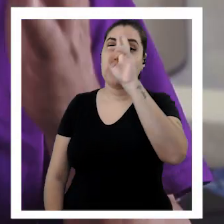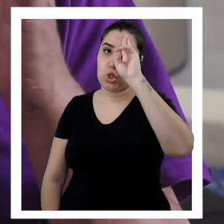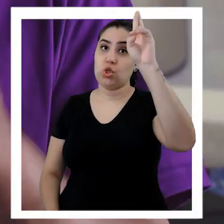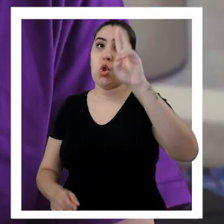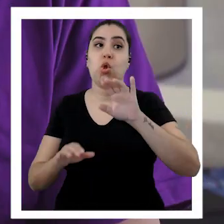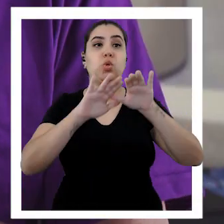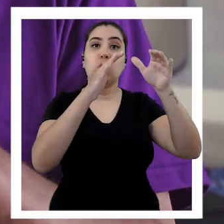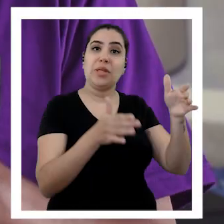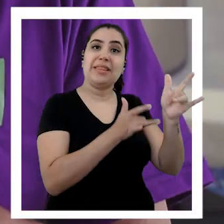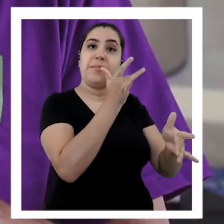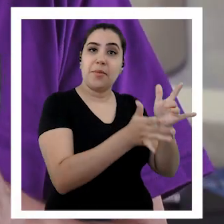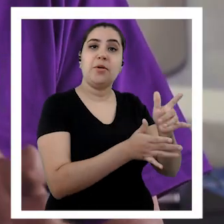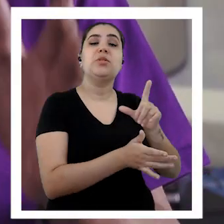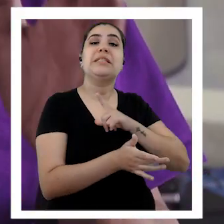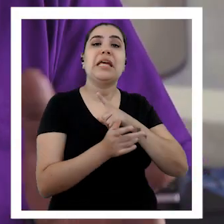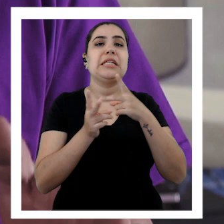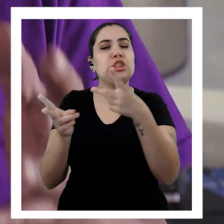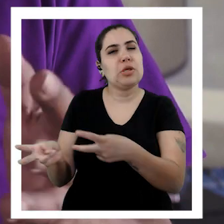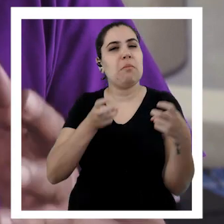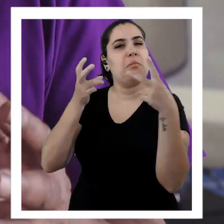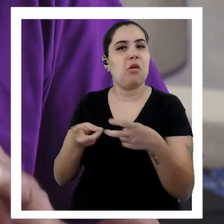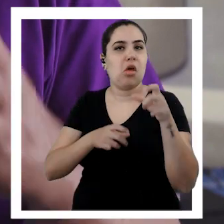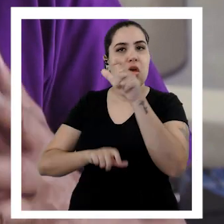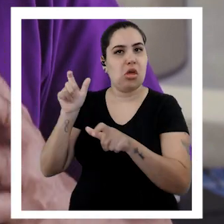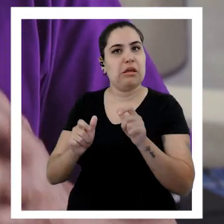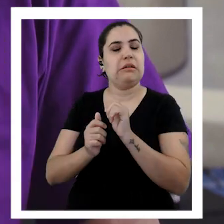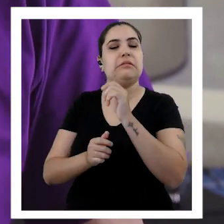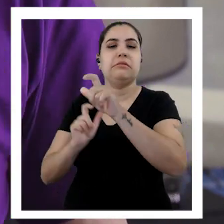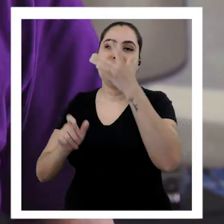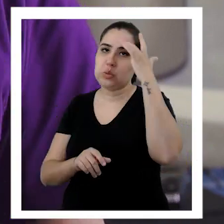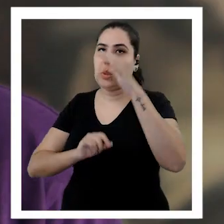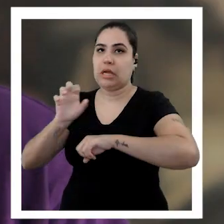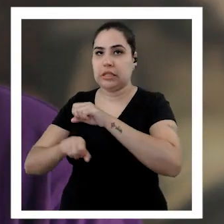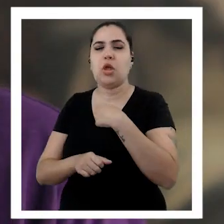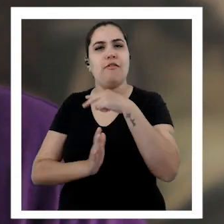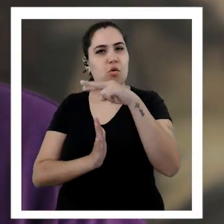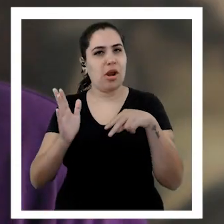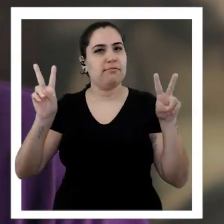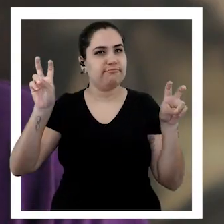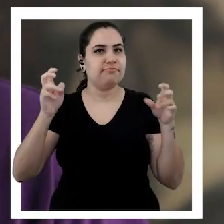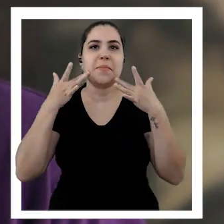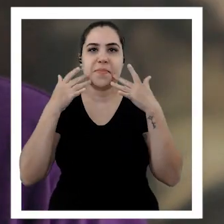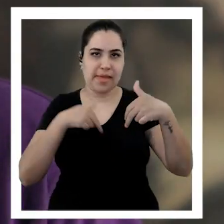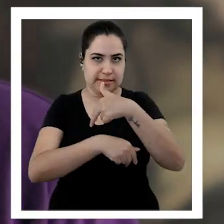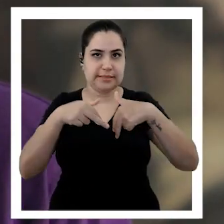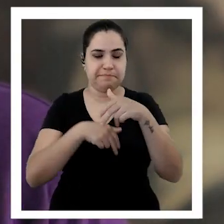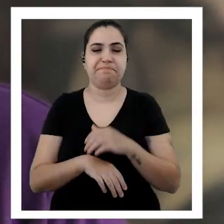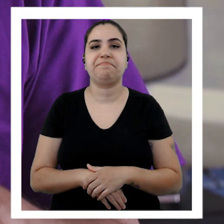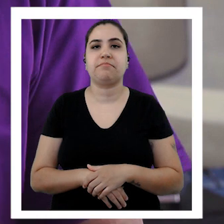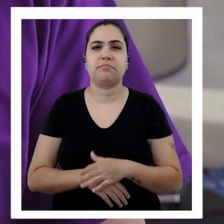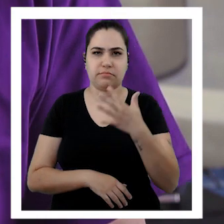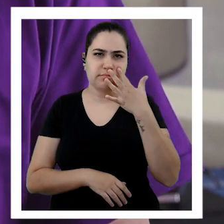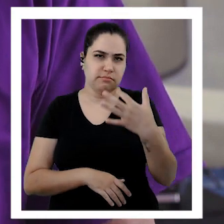infelizmente era dono de um depósito que explorava a mão de obra desses catadores. Eu vou até ler um trechinho dessa